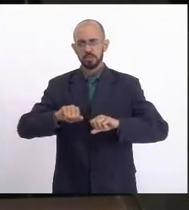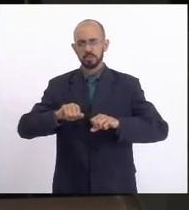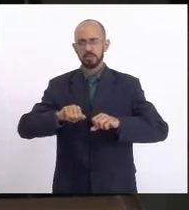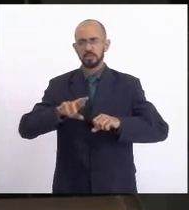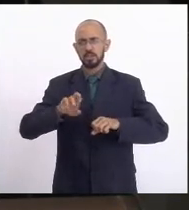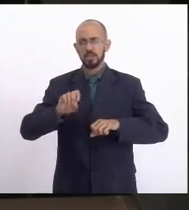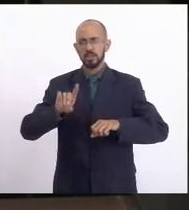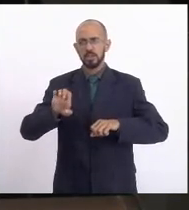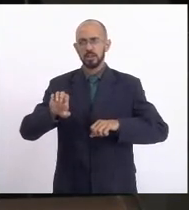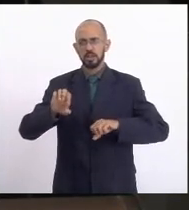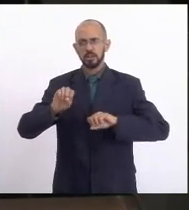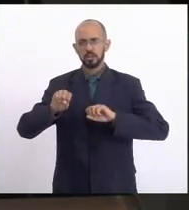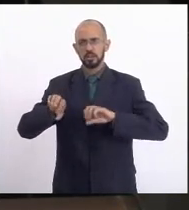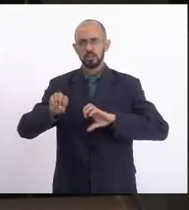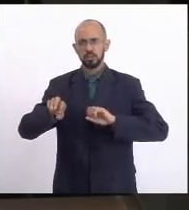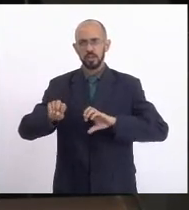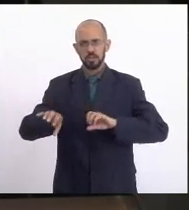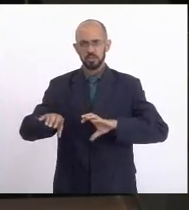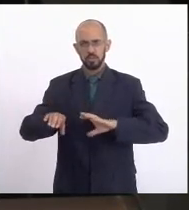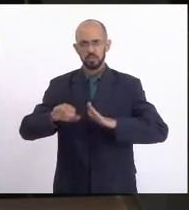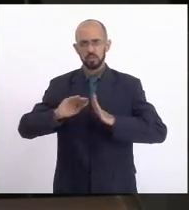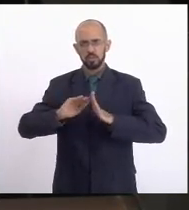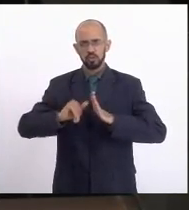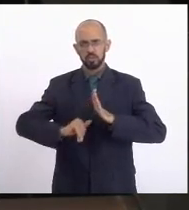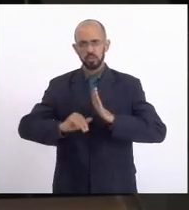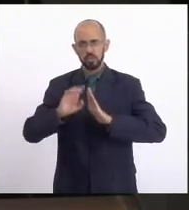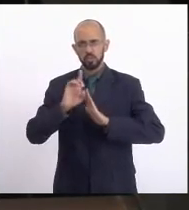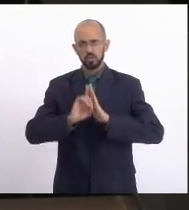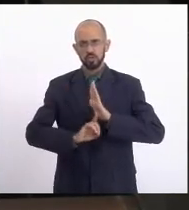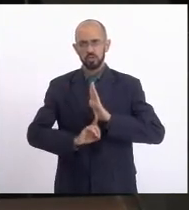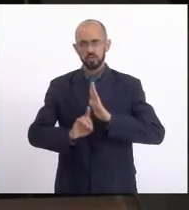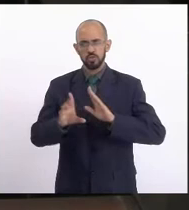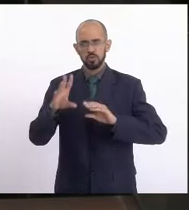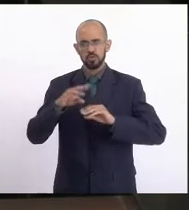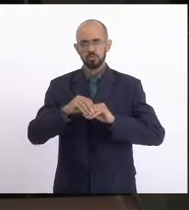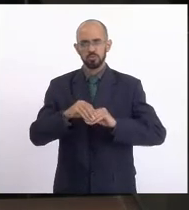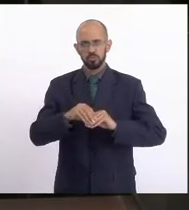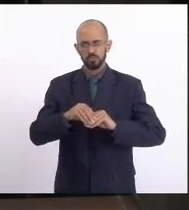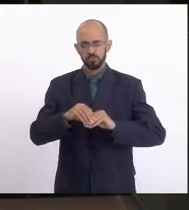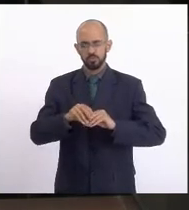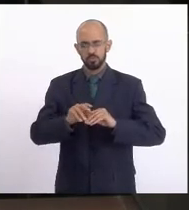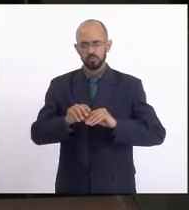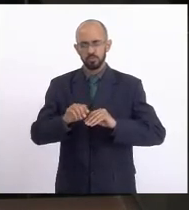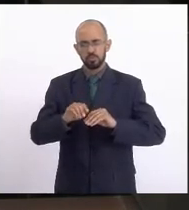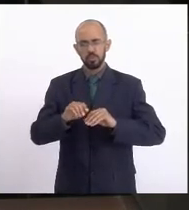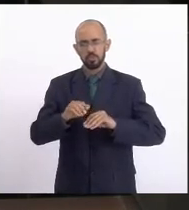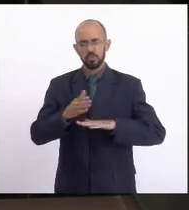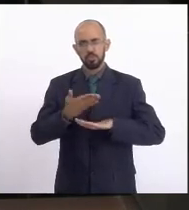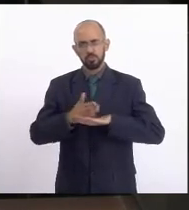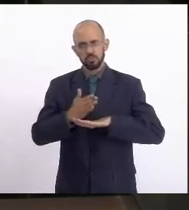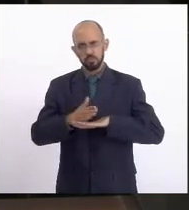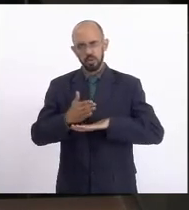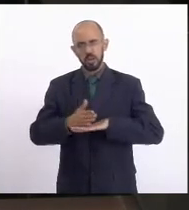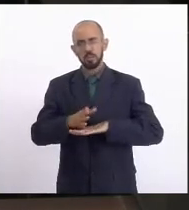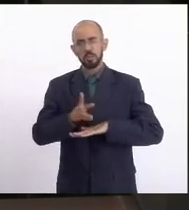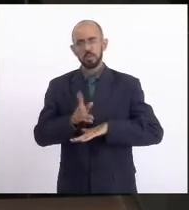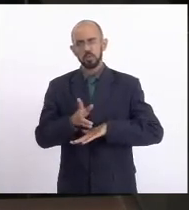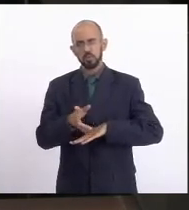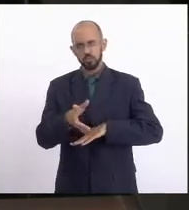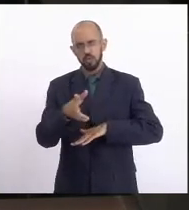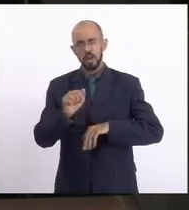Gonçalo, suprimindo direitos como adicional de formação continuada, causando impacto